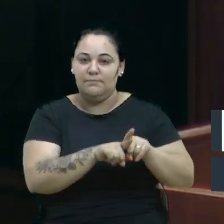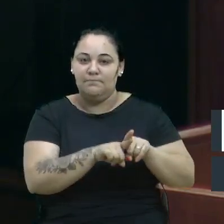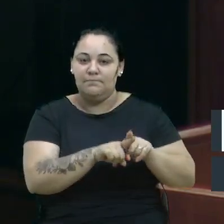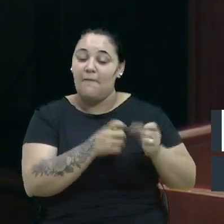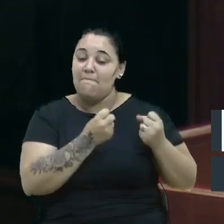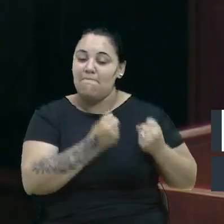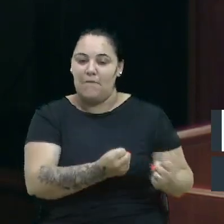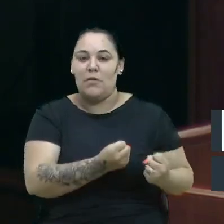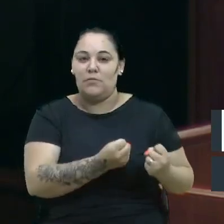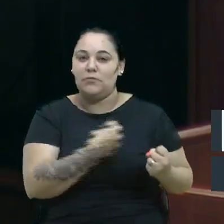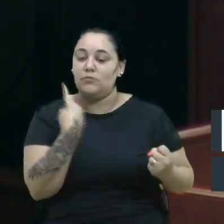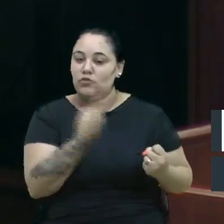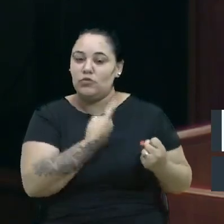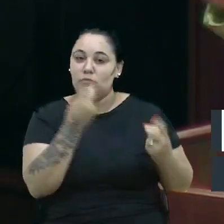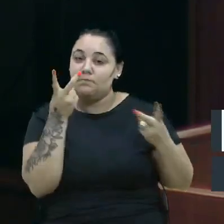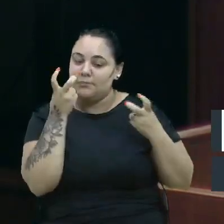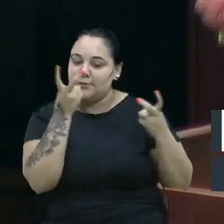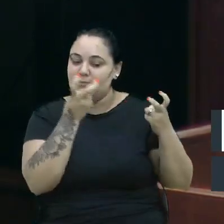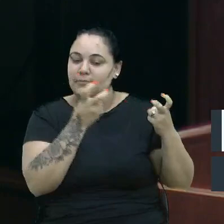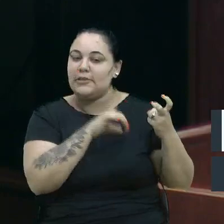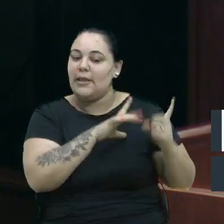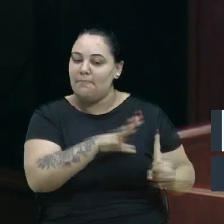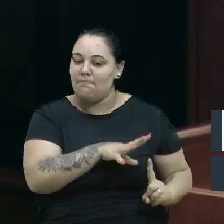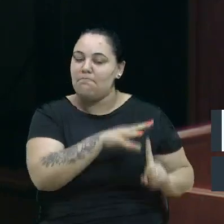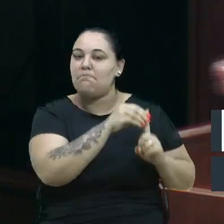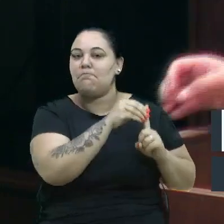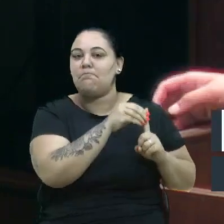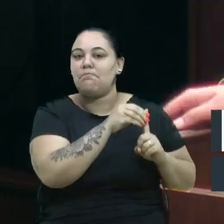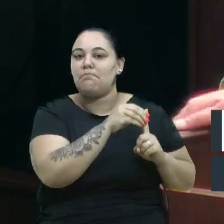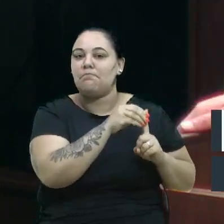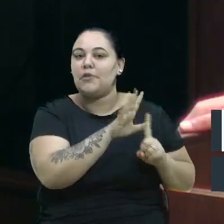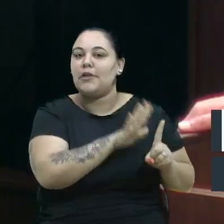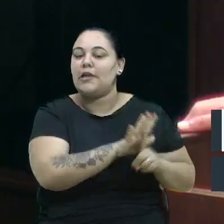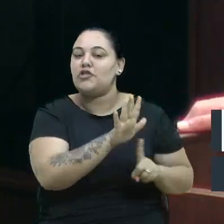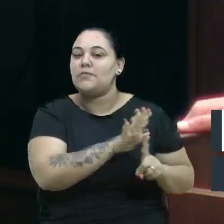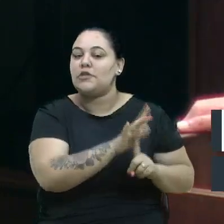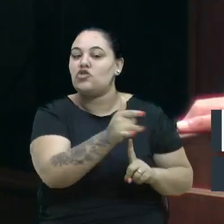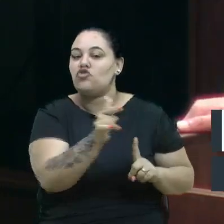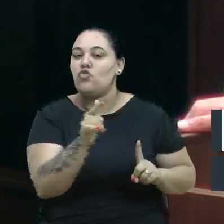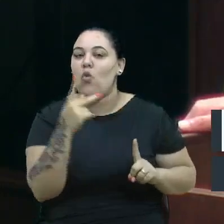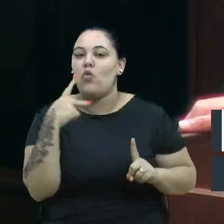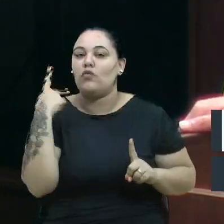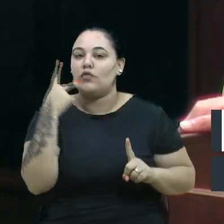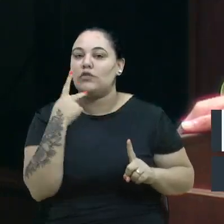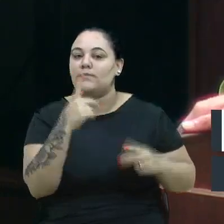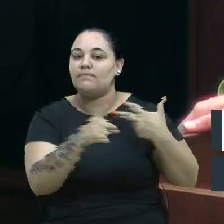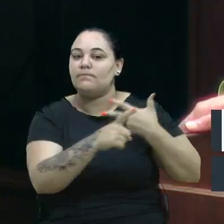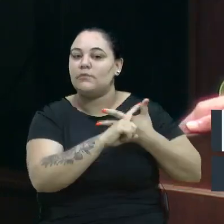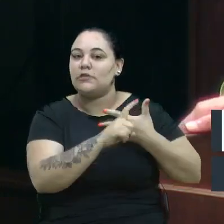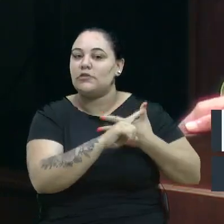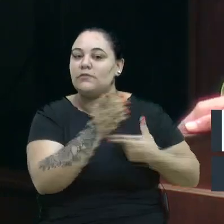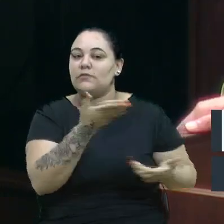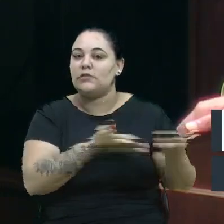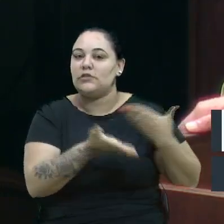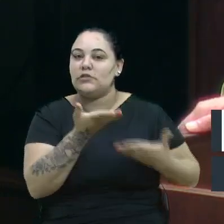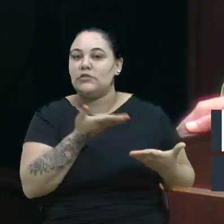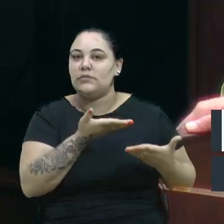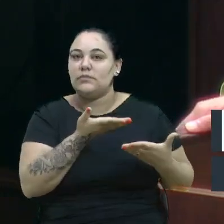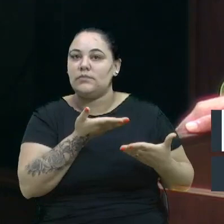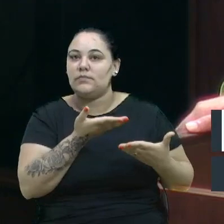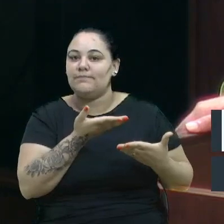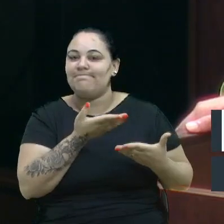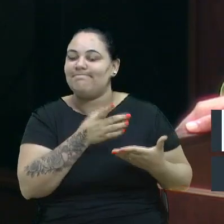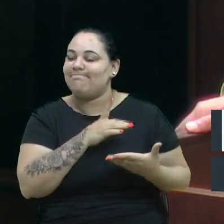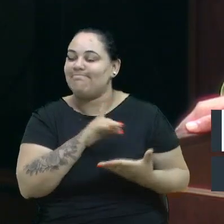está percebendo que existe uma prioridade de demandas aqui dentro por parte do executivo e não está legal,